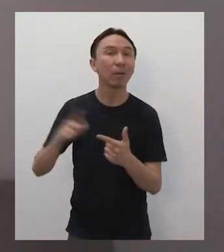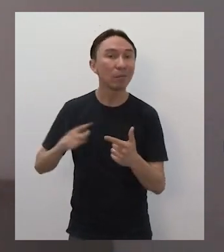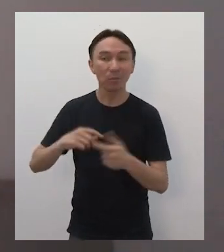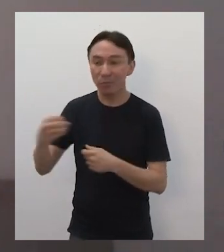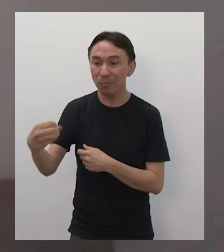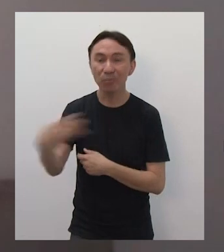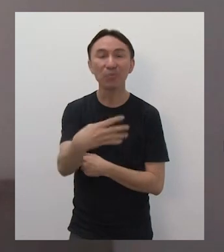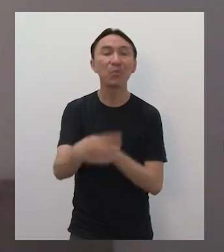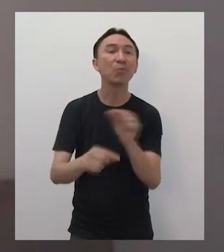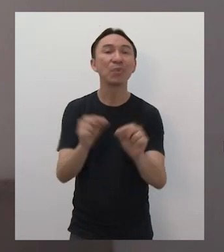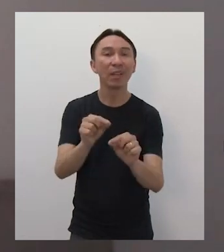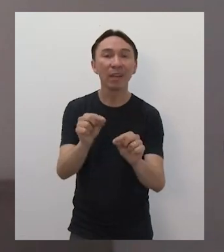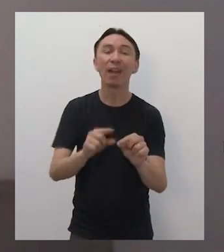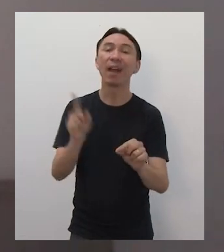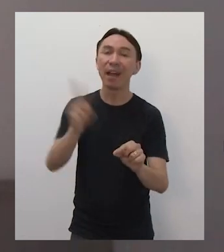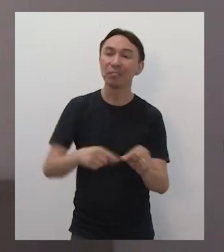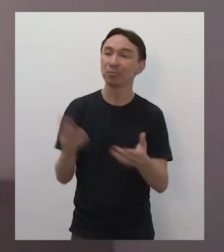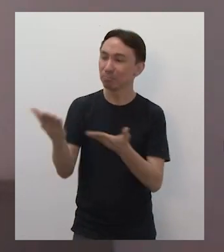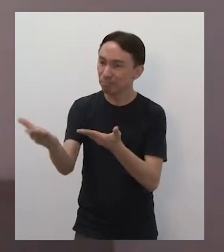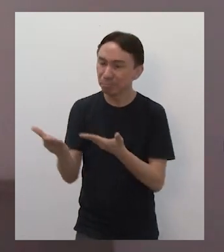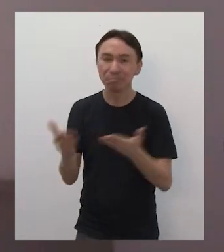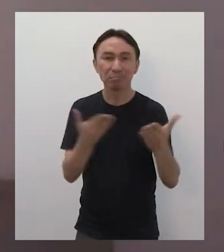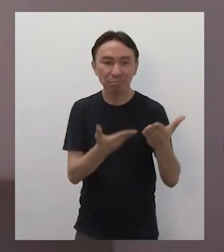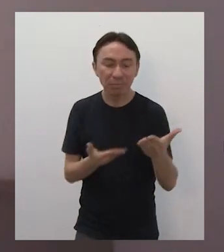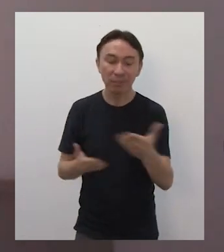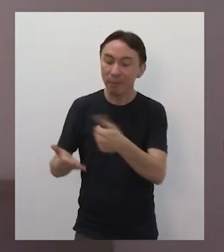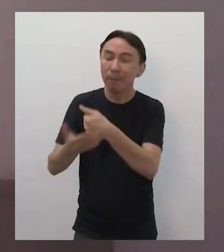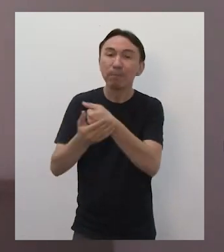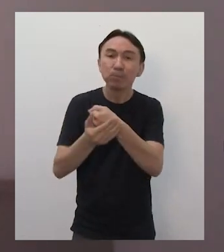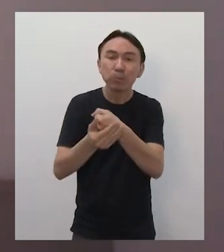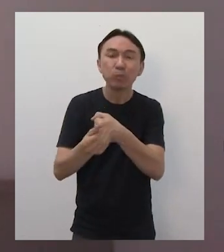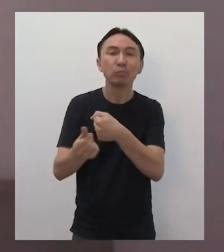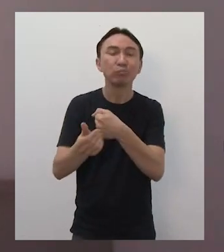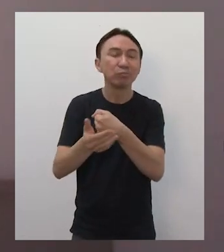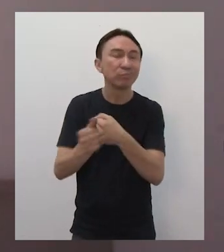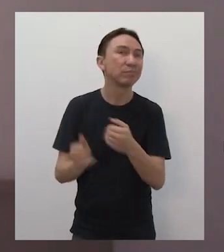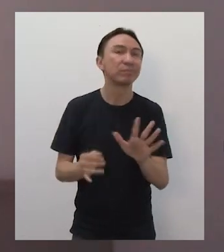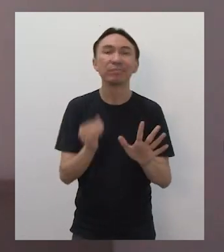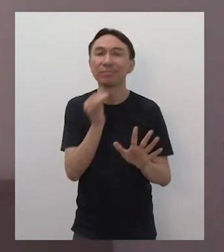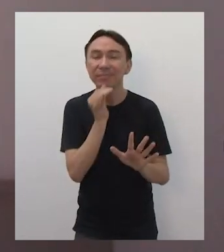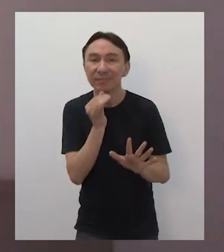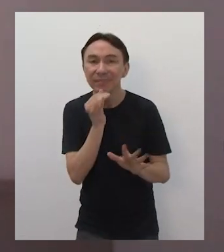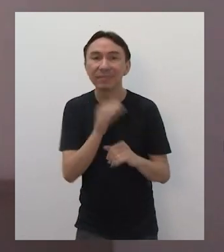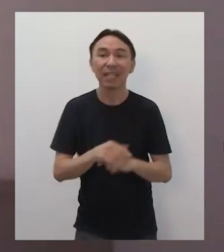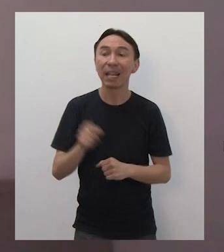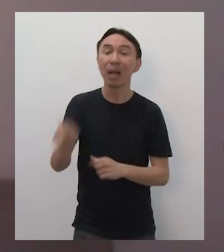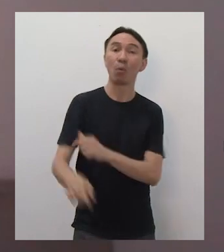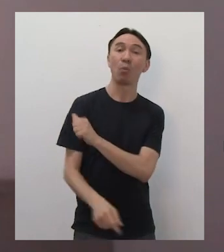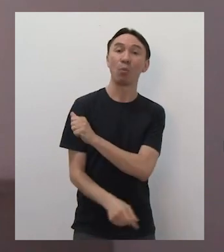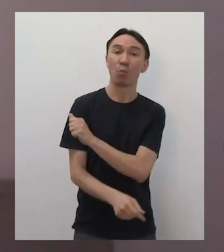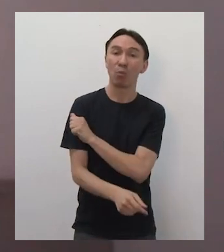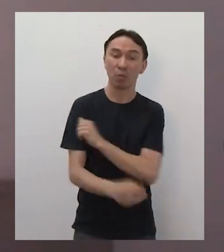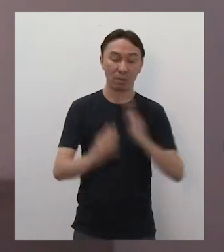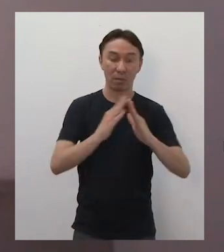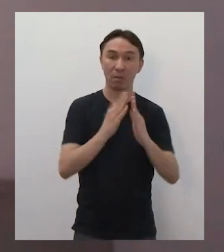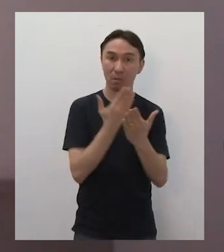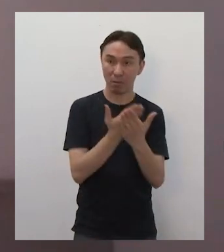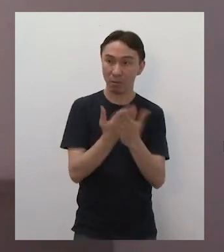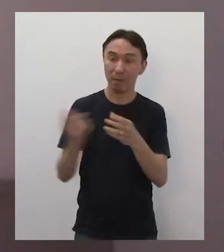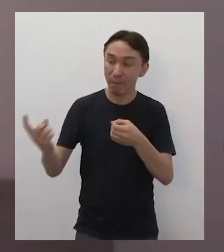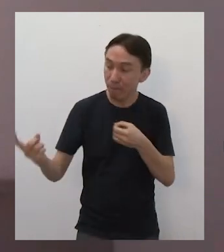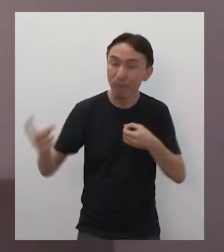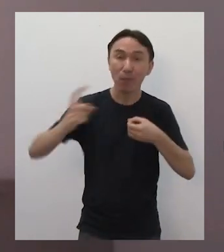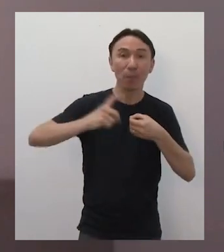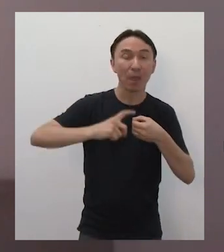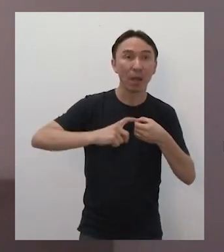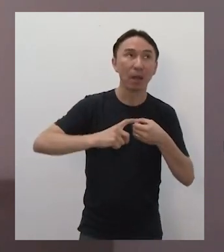acolhimento, né? A gente precisa considerar quando esse estudante estiver voltando para a escola, quando a gente estiver